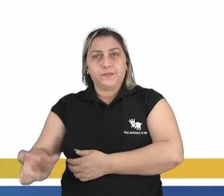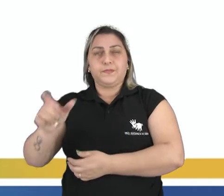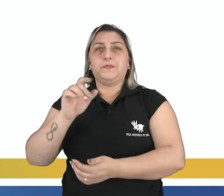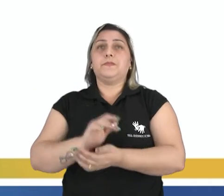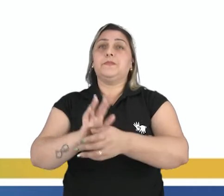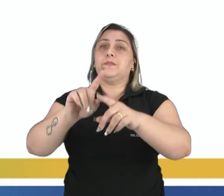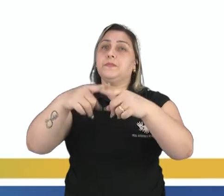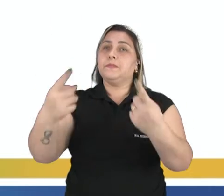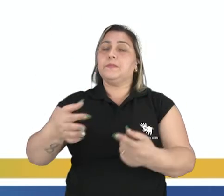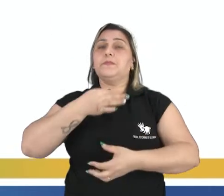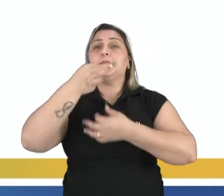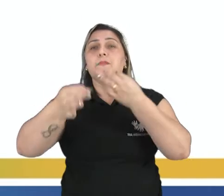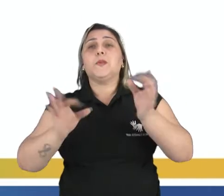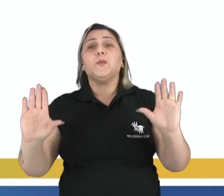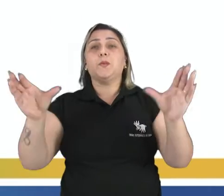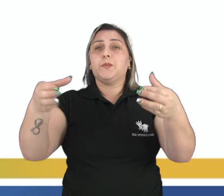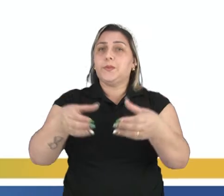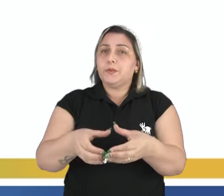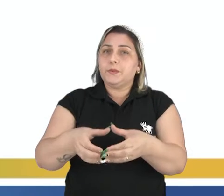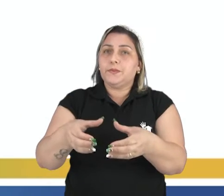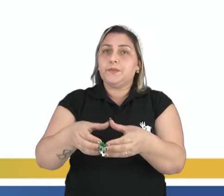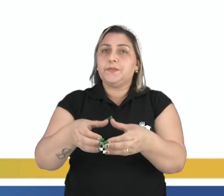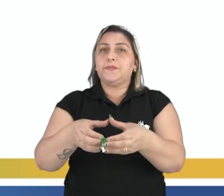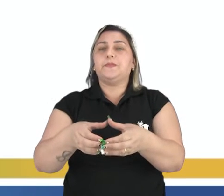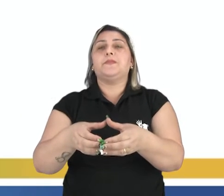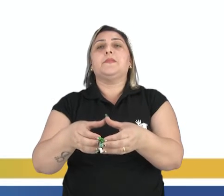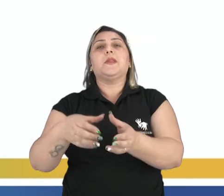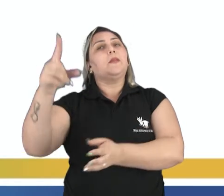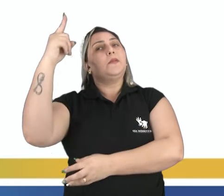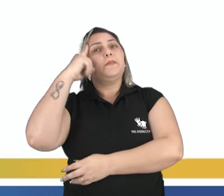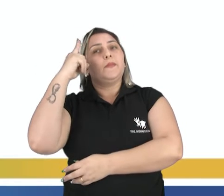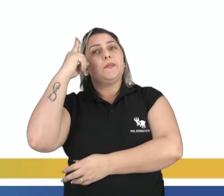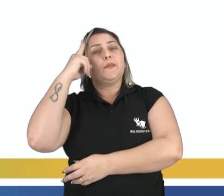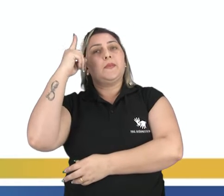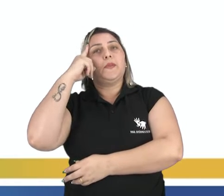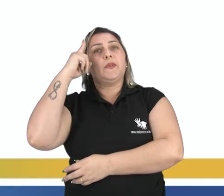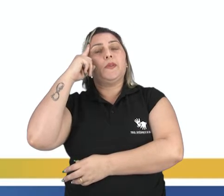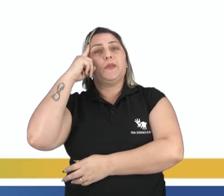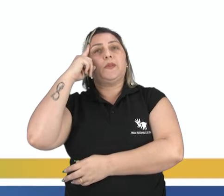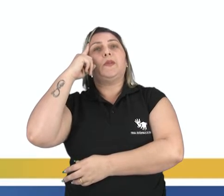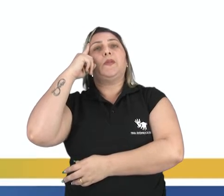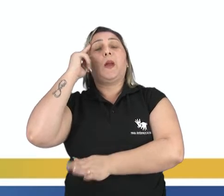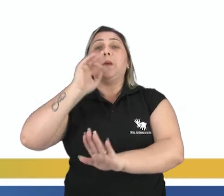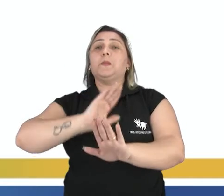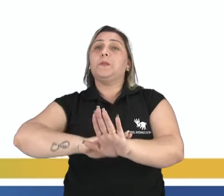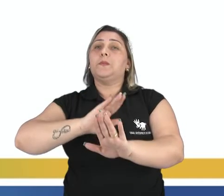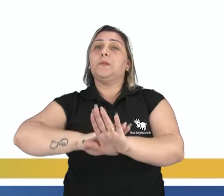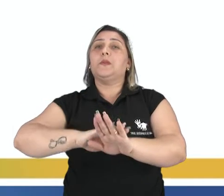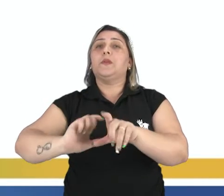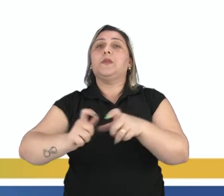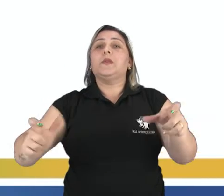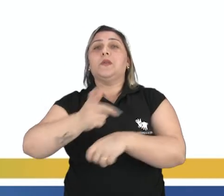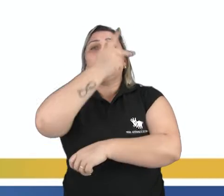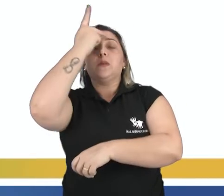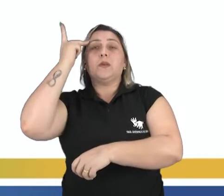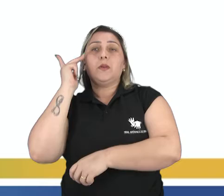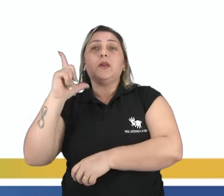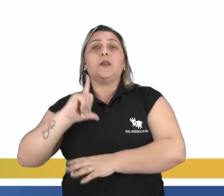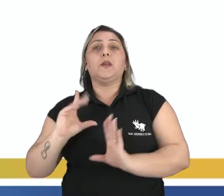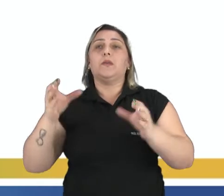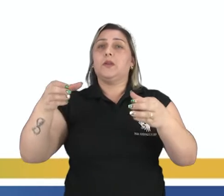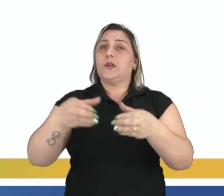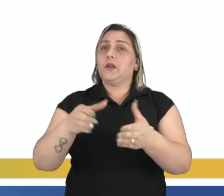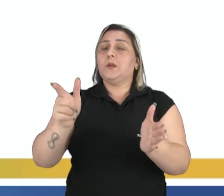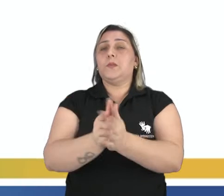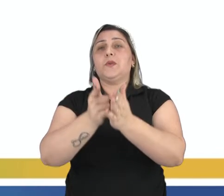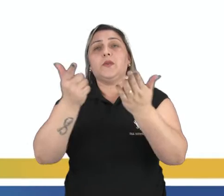Mas a opinião de um grupo, refletindo o quê? A ideologia da maioria das pessoas que compõem a equipe, de jornal